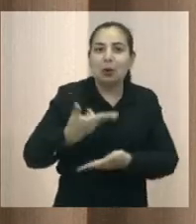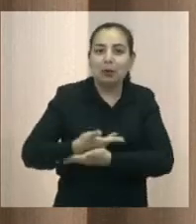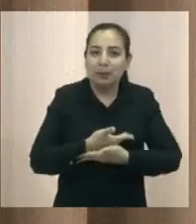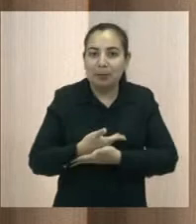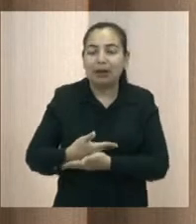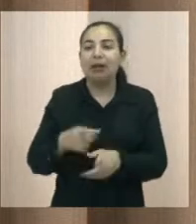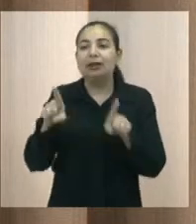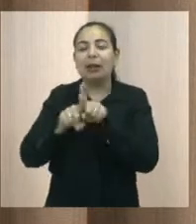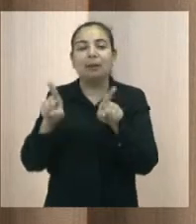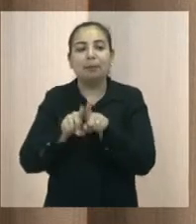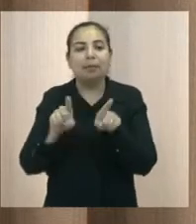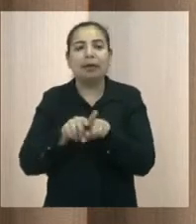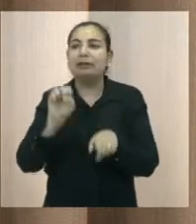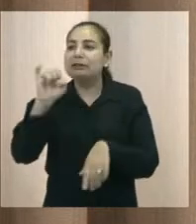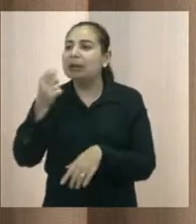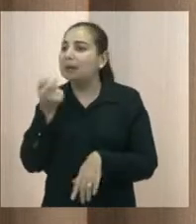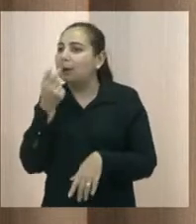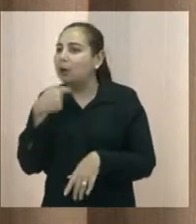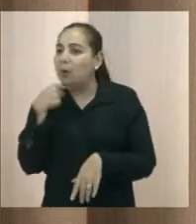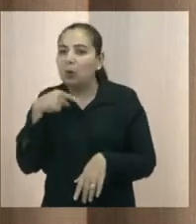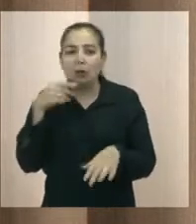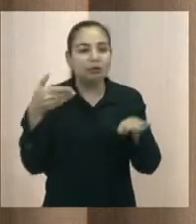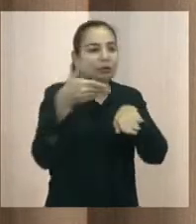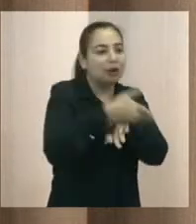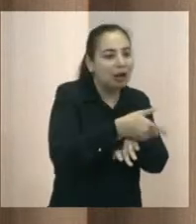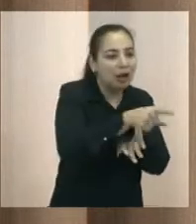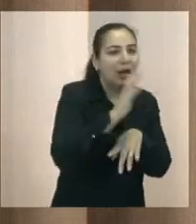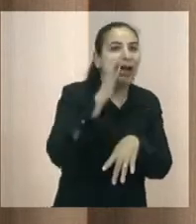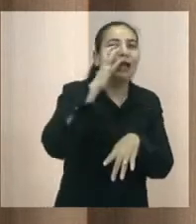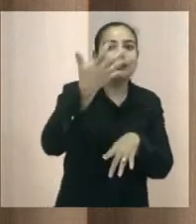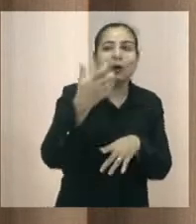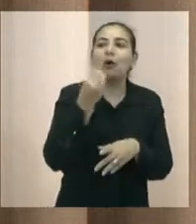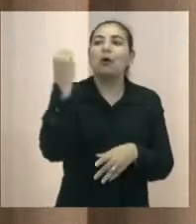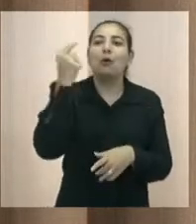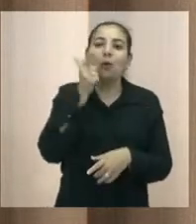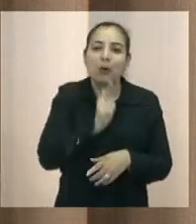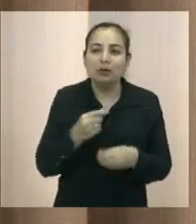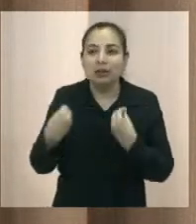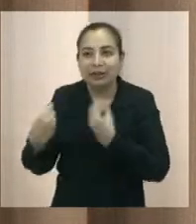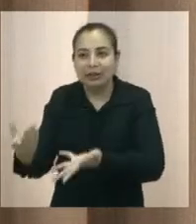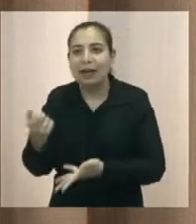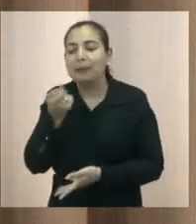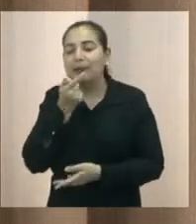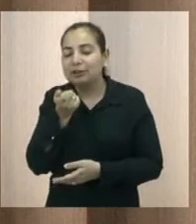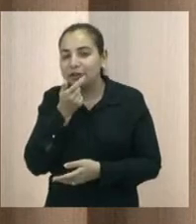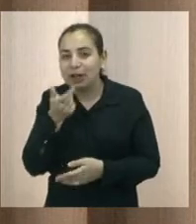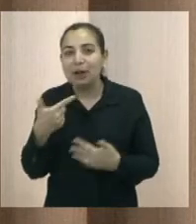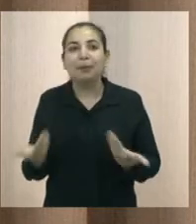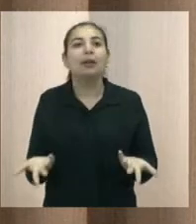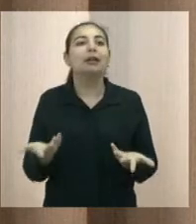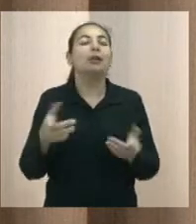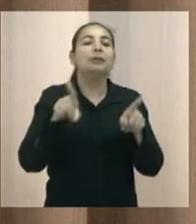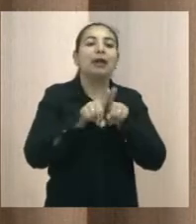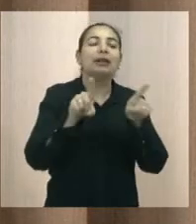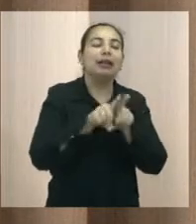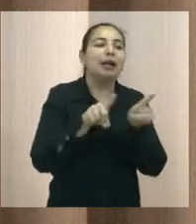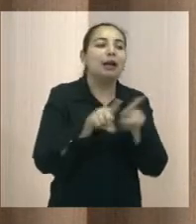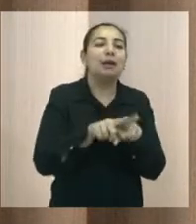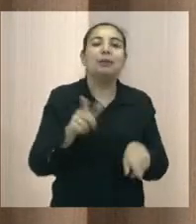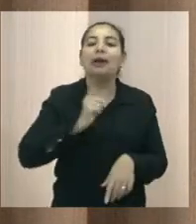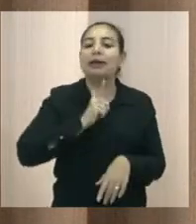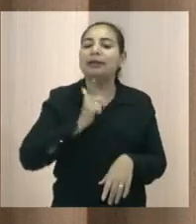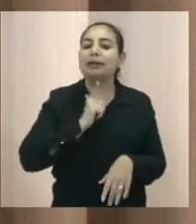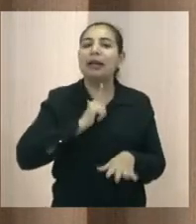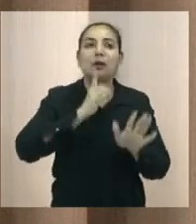garantir a organização da sua comunidade, aí já saindo um pouco do campo individual, mas indo para a perspectiva coletiva, né? O direito